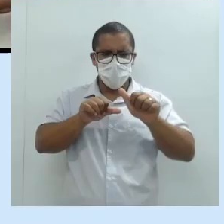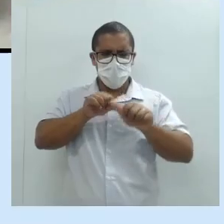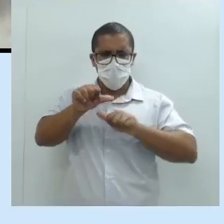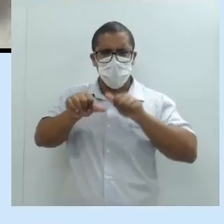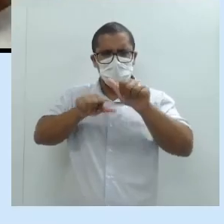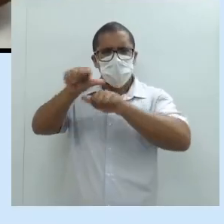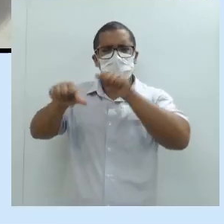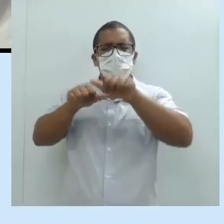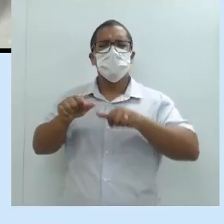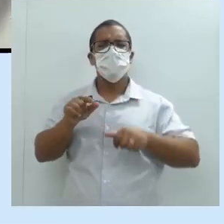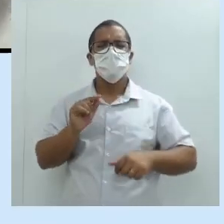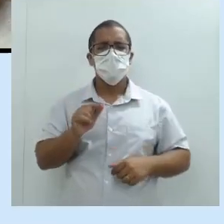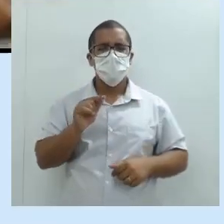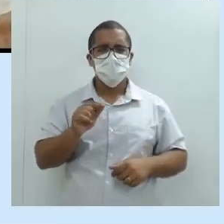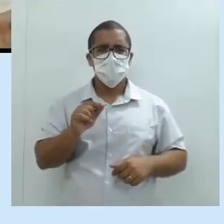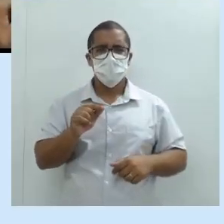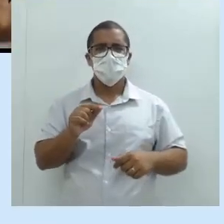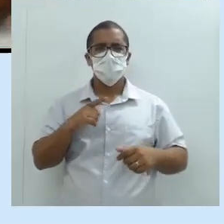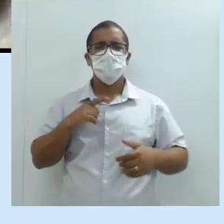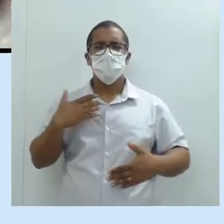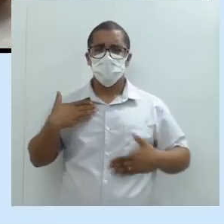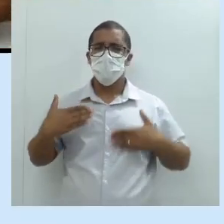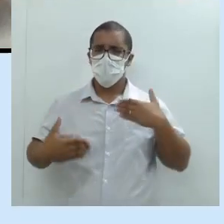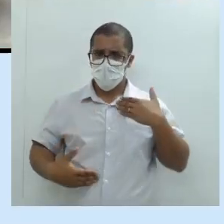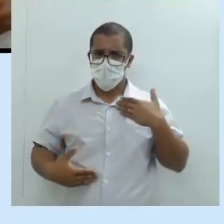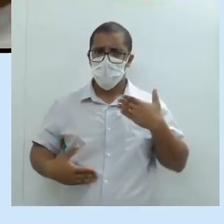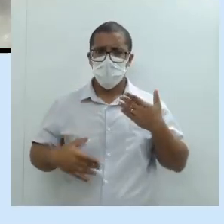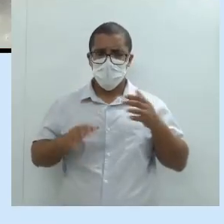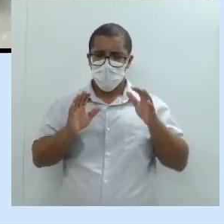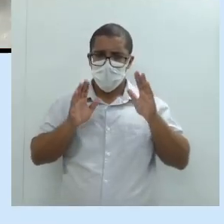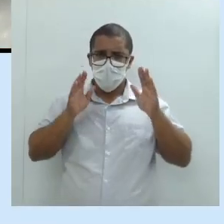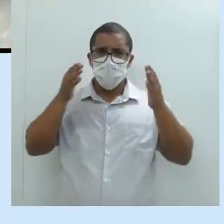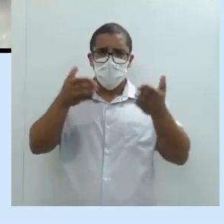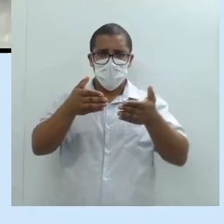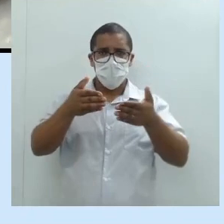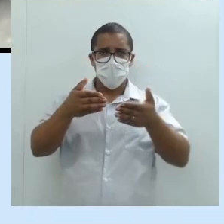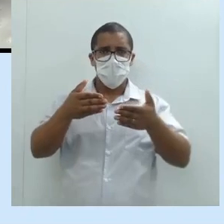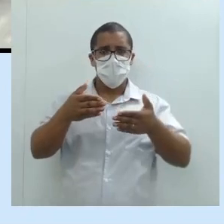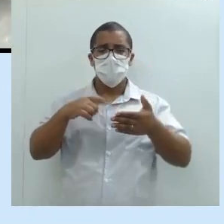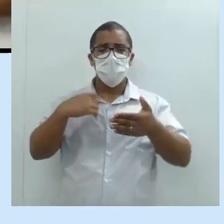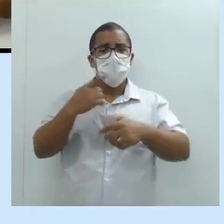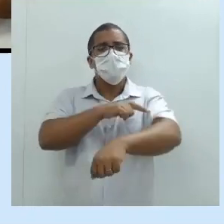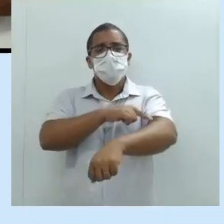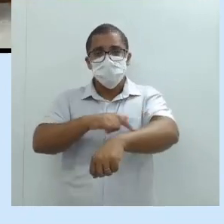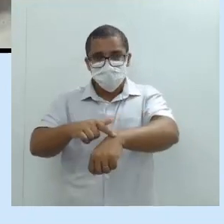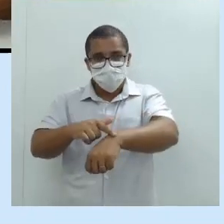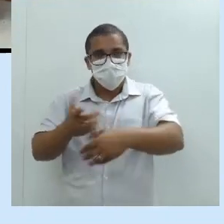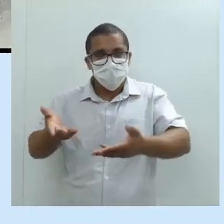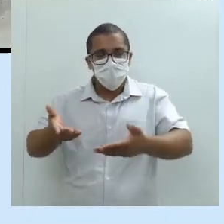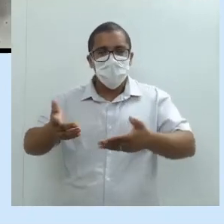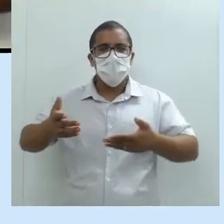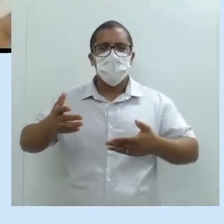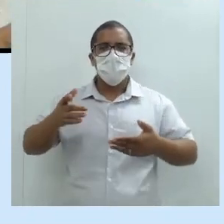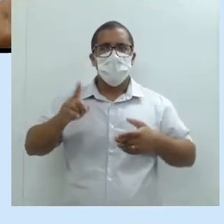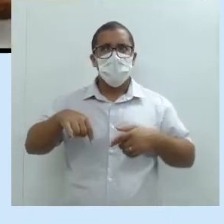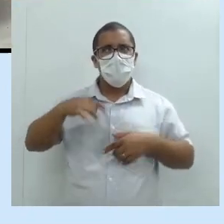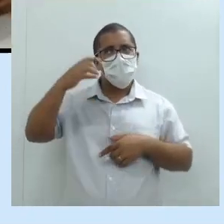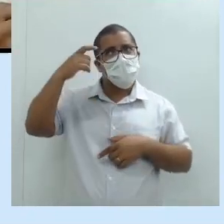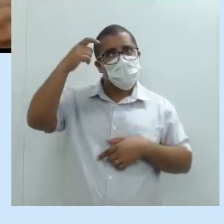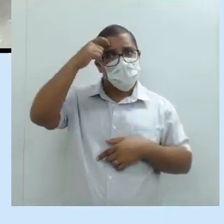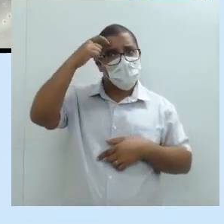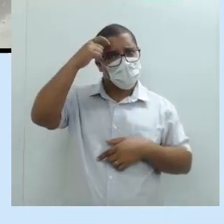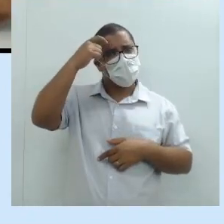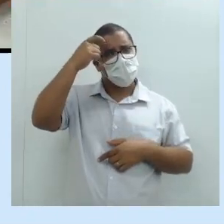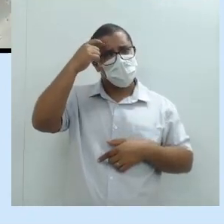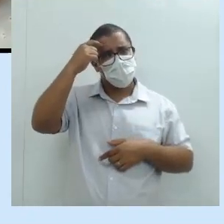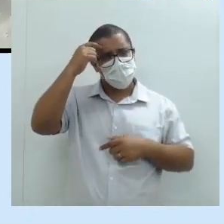mudanças que são comportamentais, que tem ali em relação ao nosso comportamento, que é psicológico também,